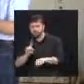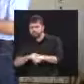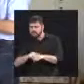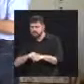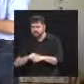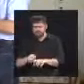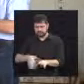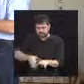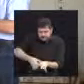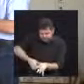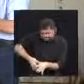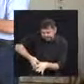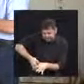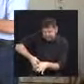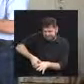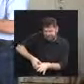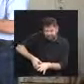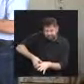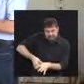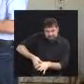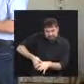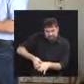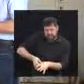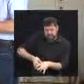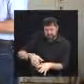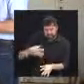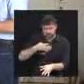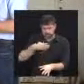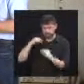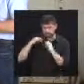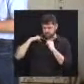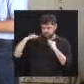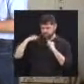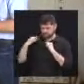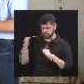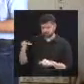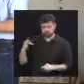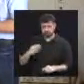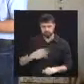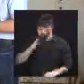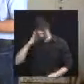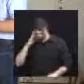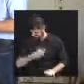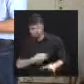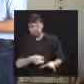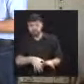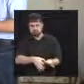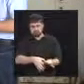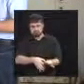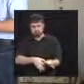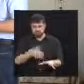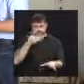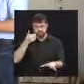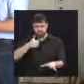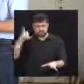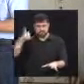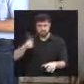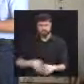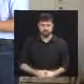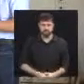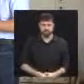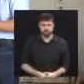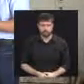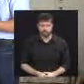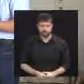vai massageando, ele vai acertando o ponto na mão, você sente? Ele acertou de primeiro o ponto na mão, que tá alguns anos sentindo um pouco,